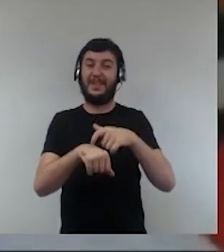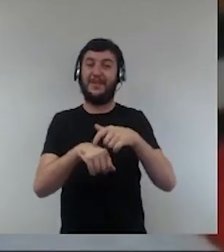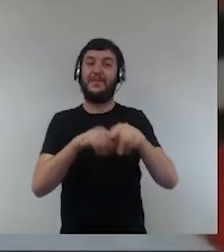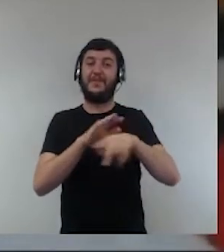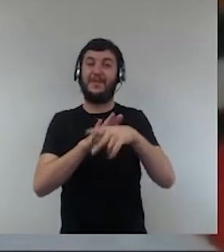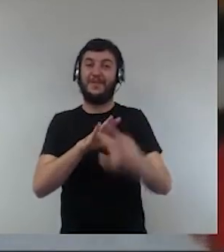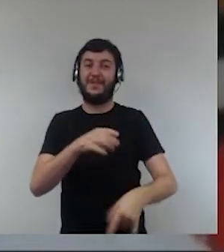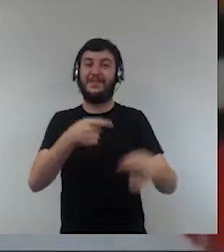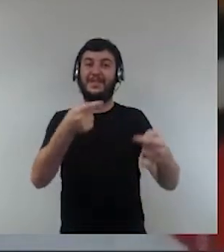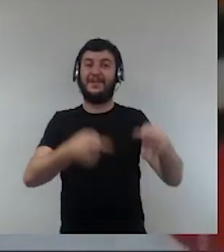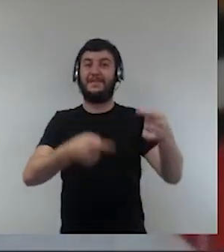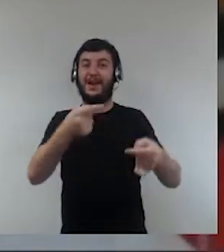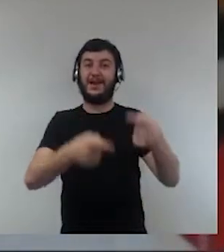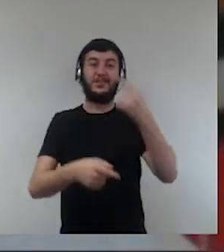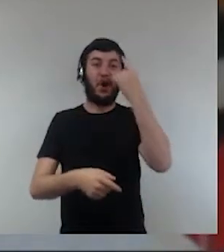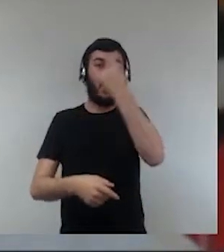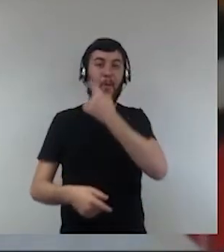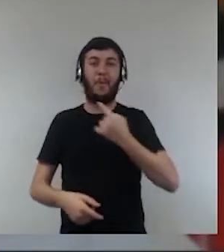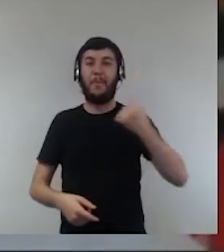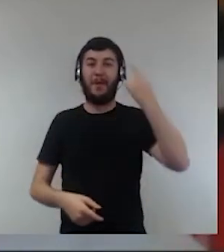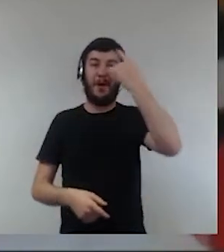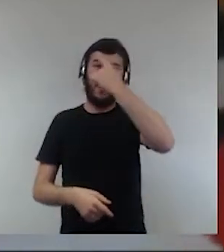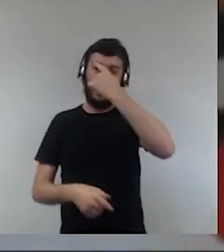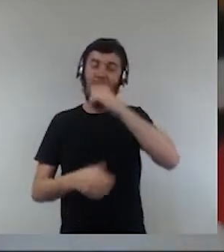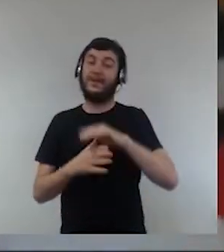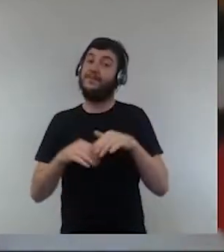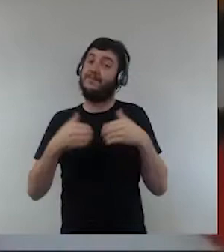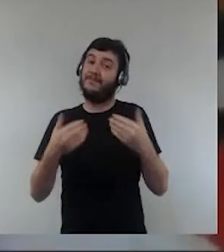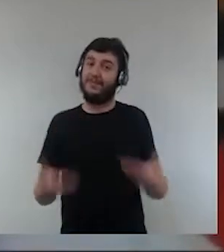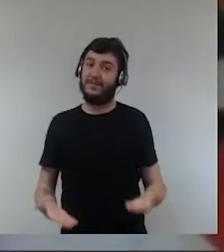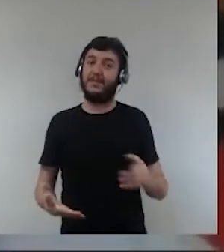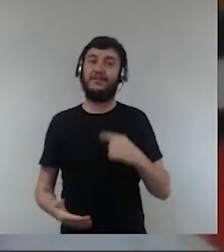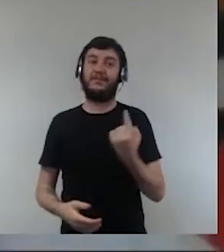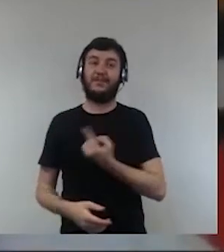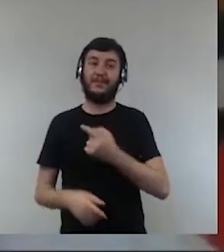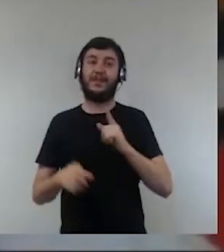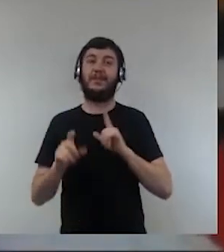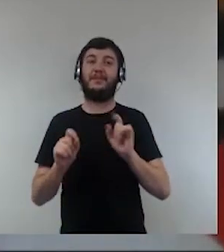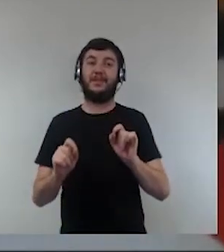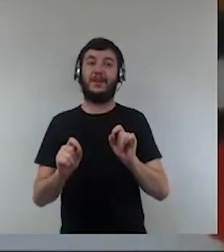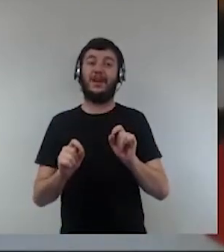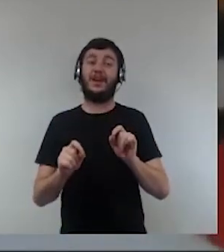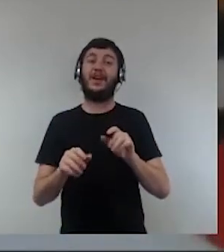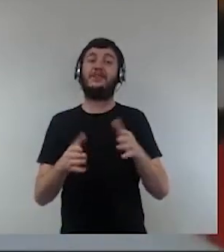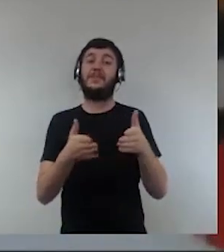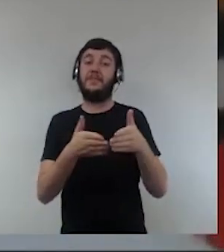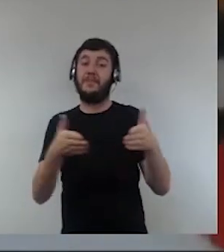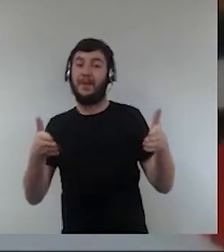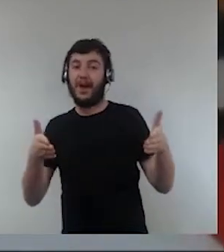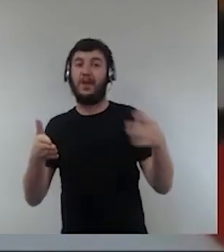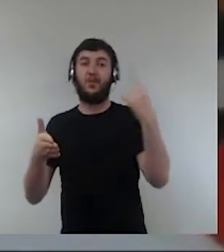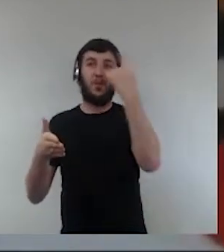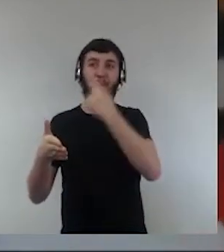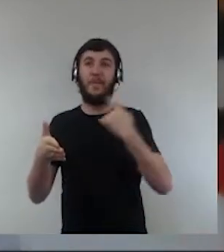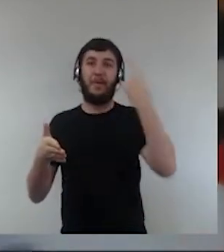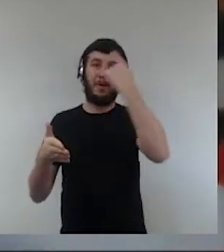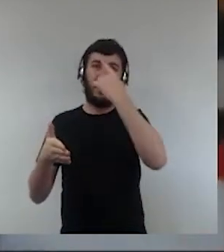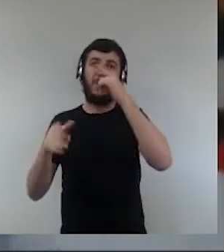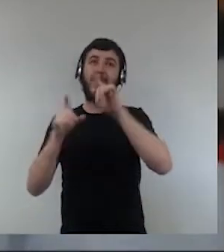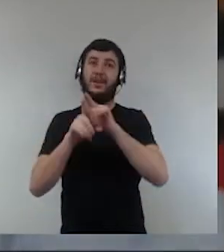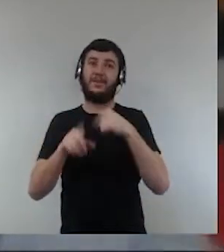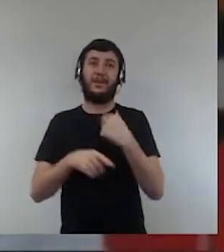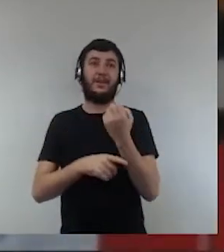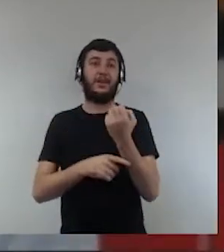de impreterivelmente 1 hora. Então, como nós temos essa limitação do tempo, eu de imediato passo